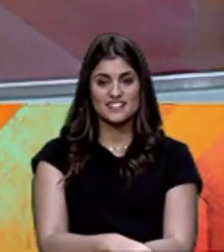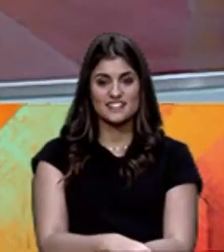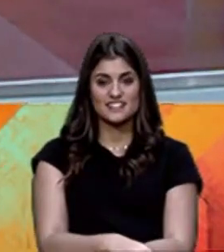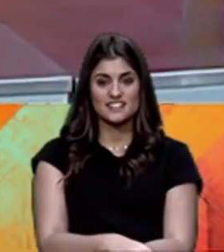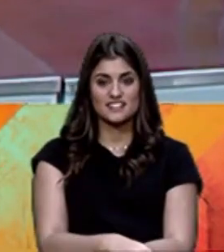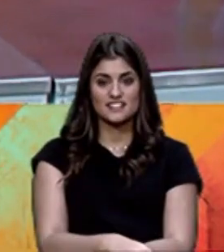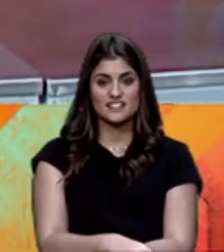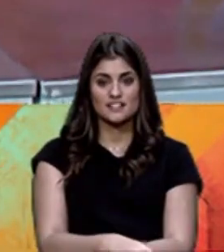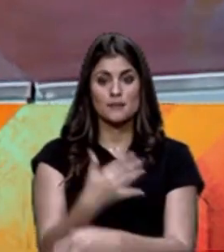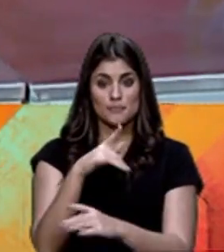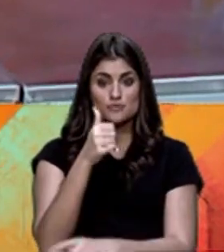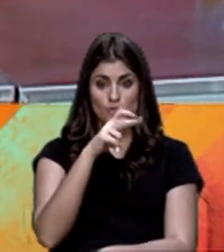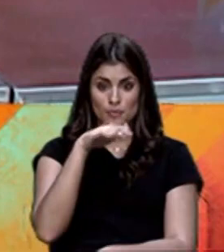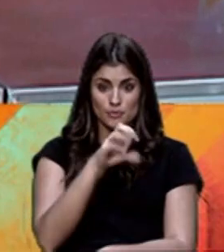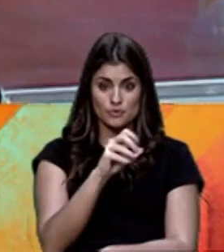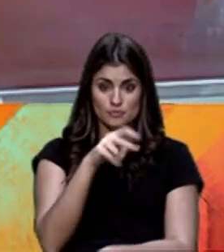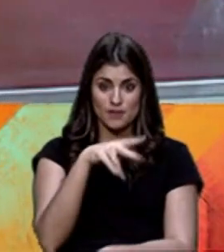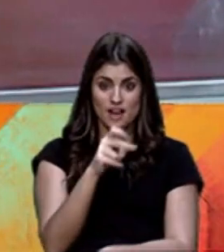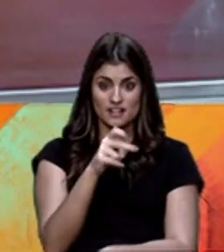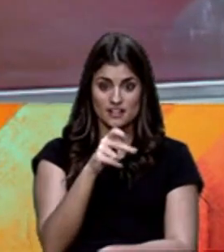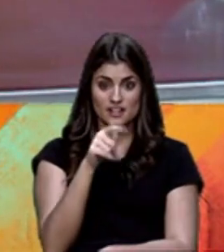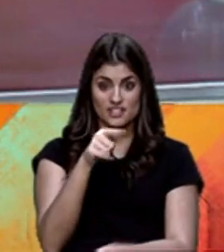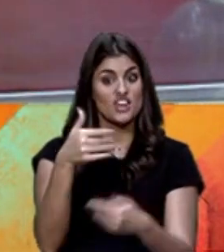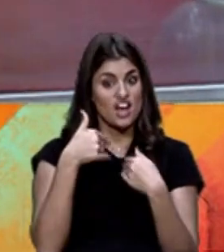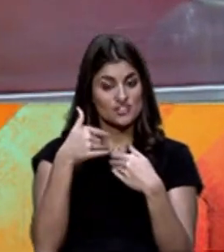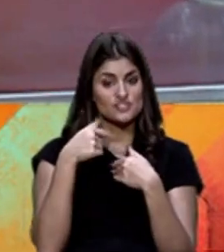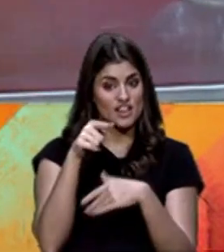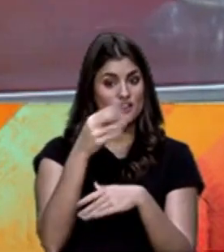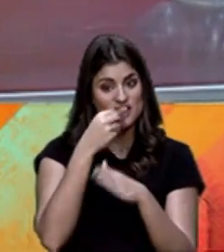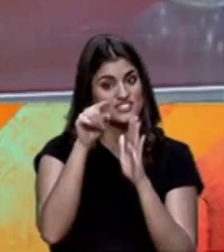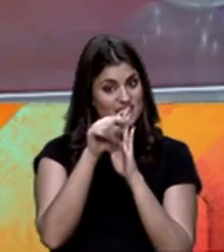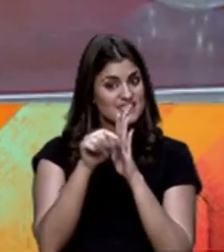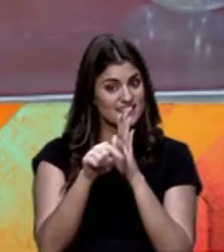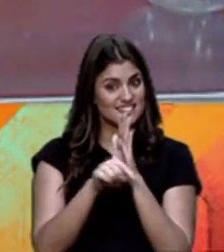pãozinho, se faz favor. Para o Bruno e para a Ana, que eles sim ajudaram-me nesta receita.